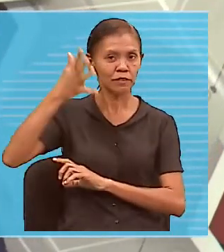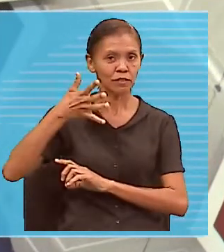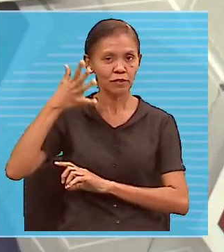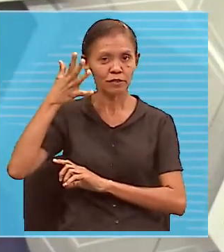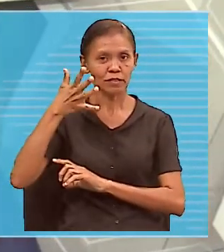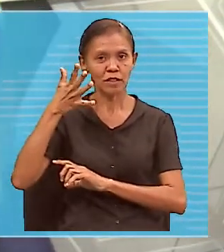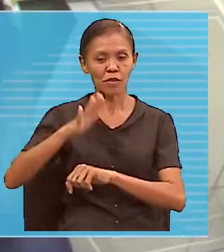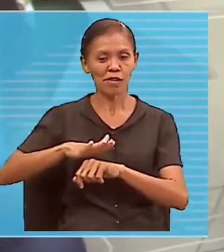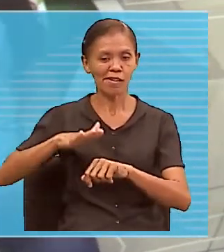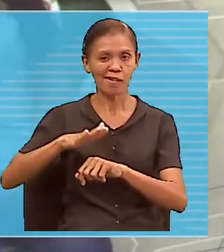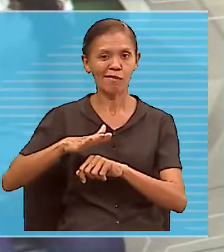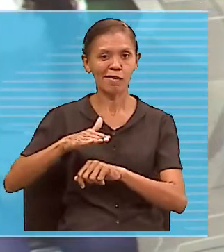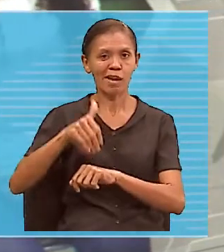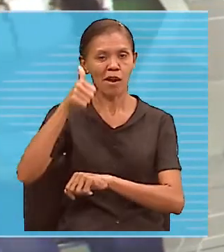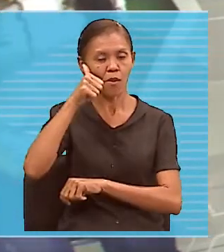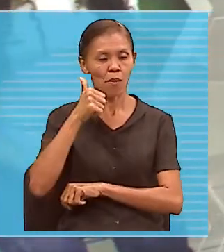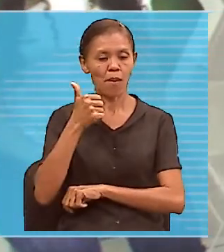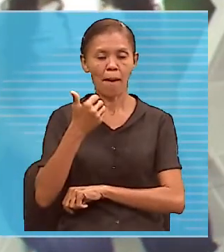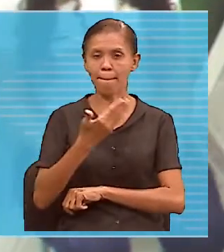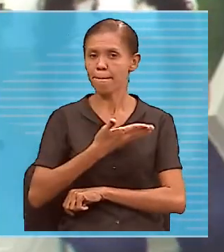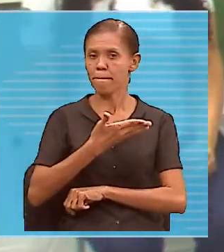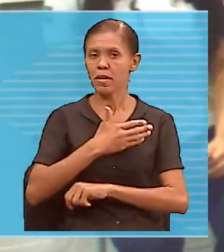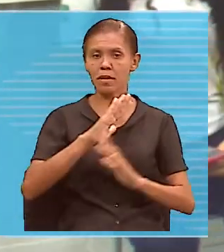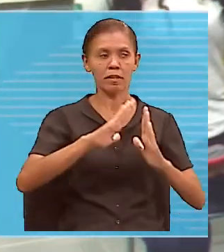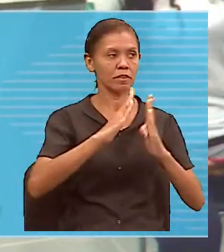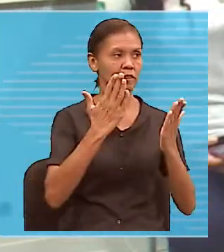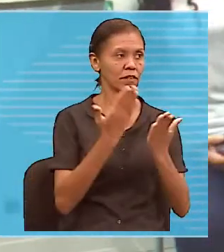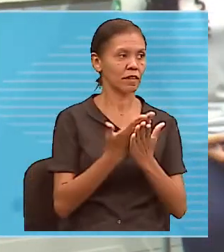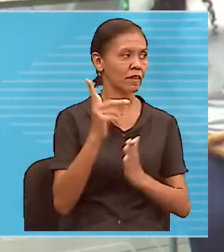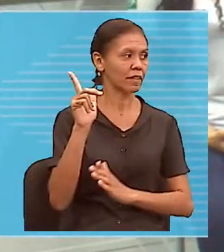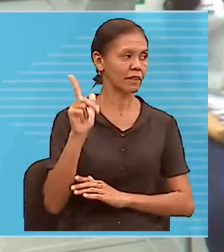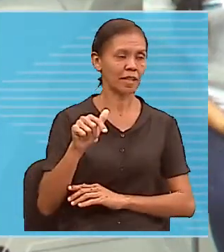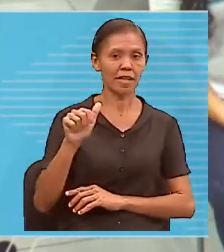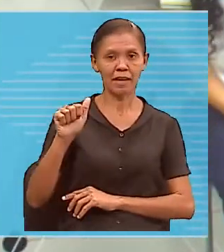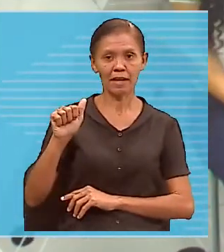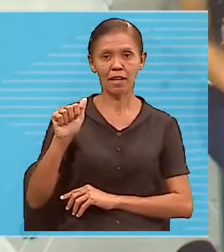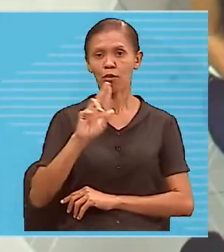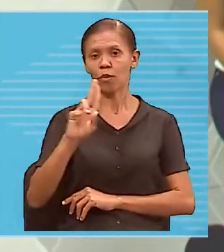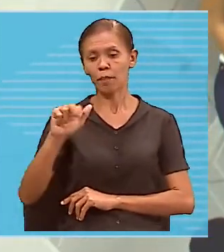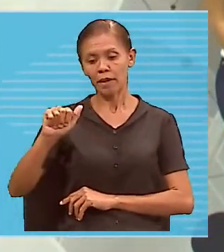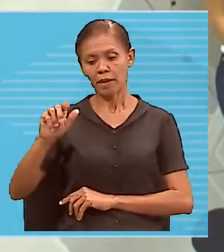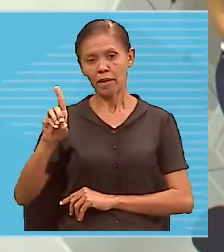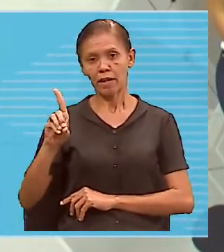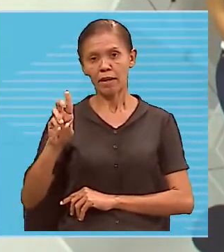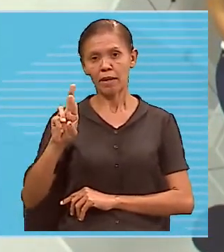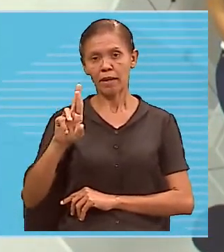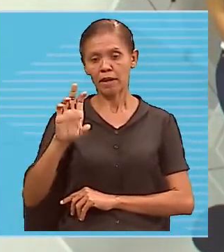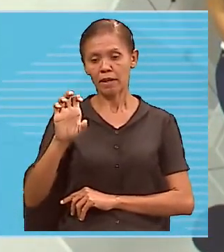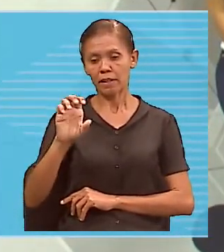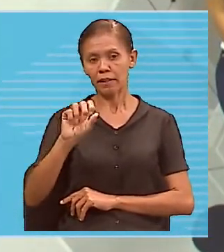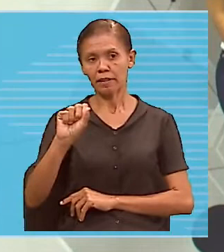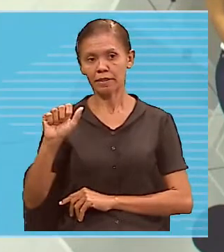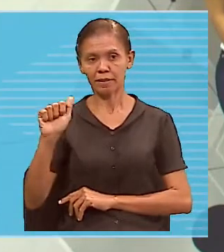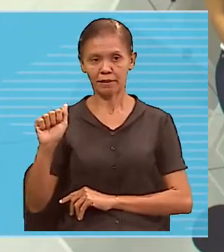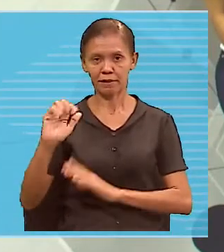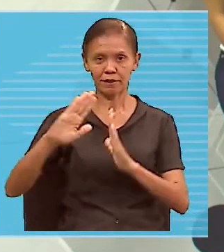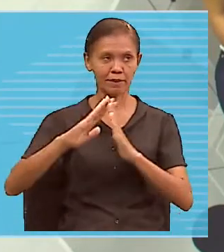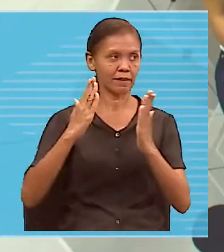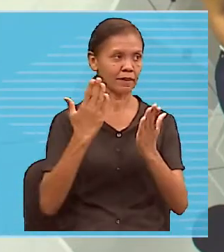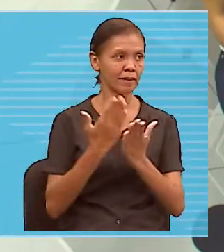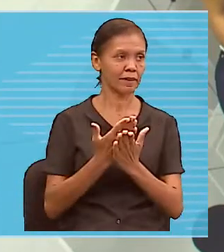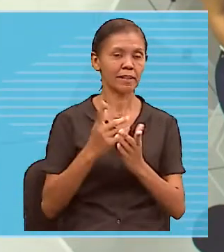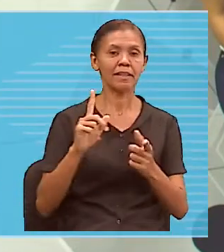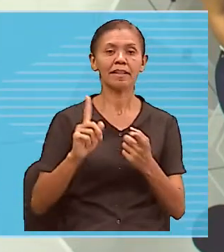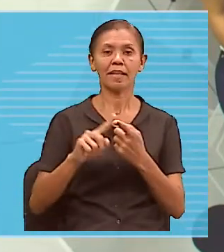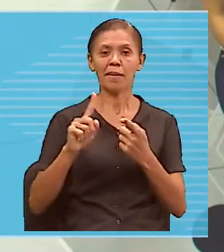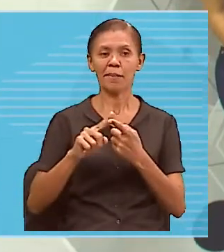convidada, uma amiga minha de escola, a Andressa, que ela veio aqui para cantar uma música e trazer um entretenimento